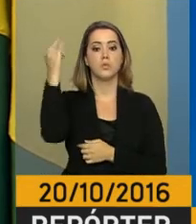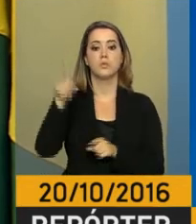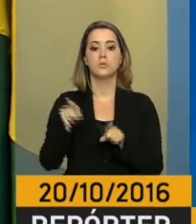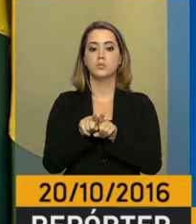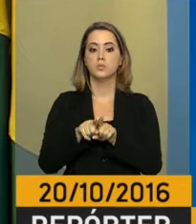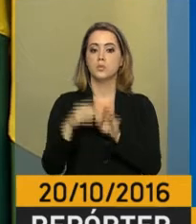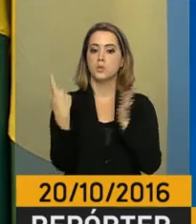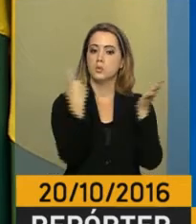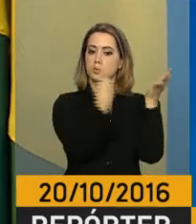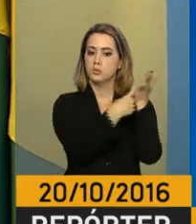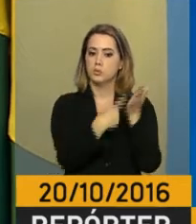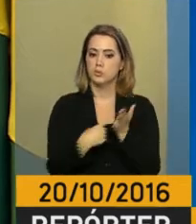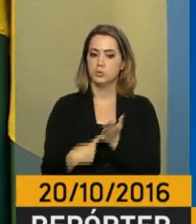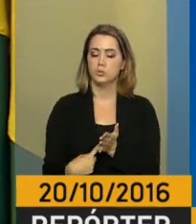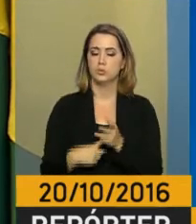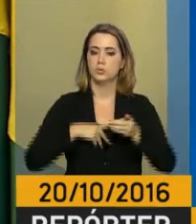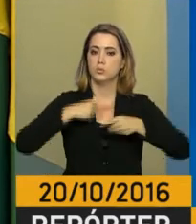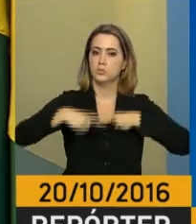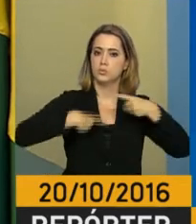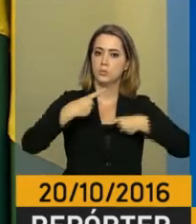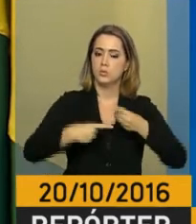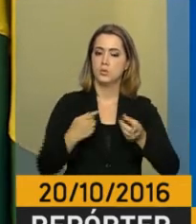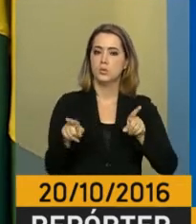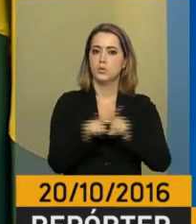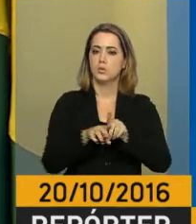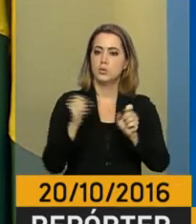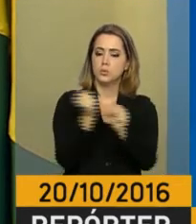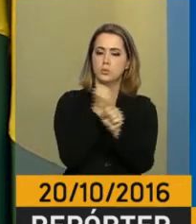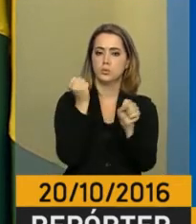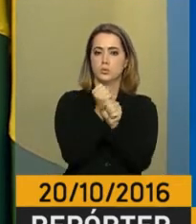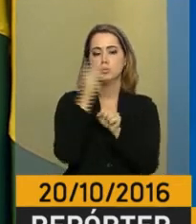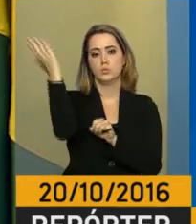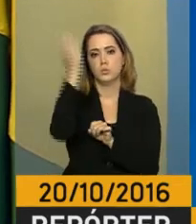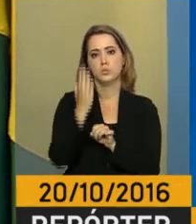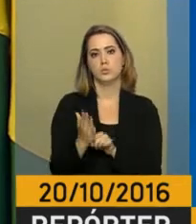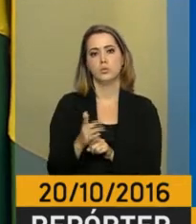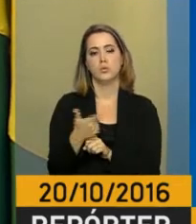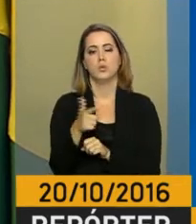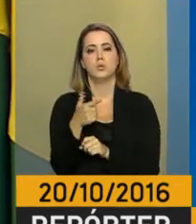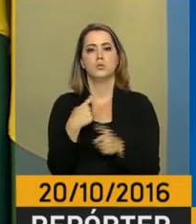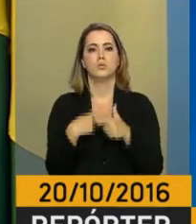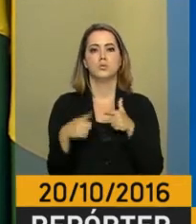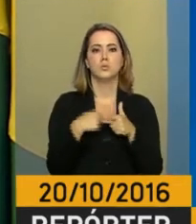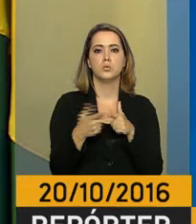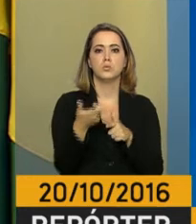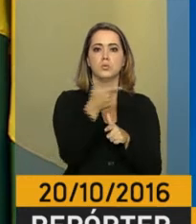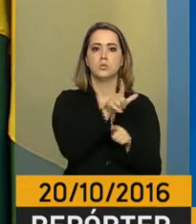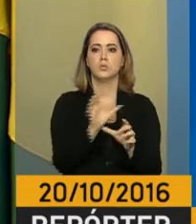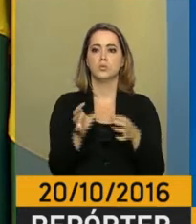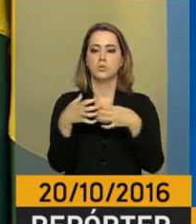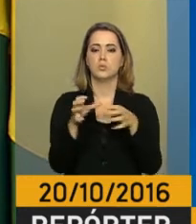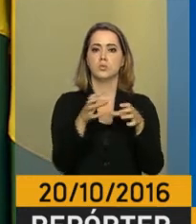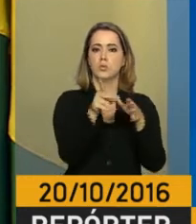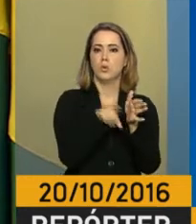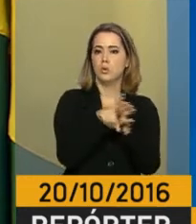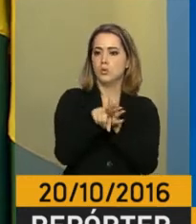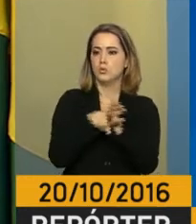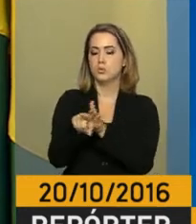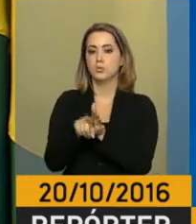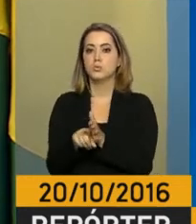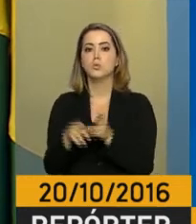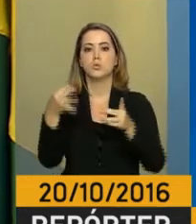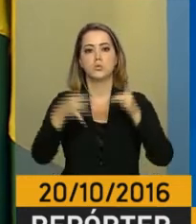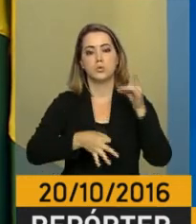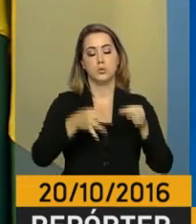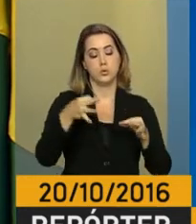a agenda política de recuperação e reconstrução do Brasil não se confunde com as investigações levadas adiante pela